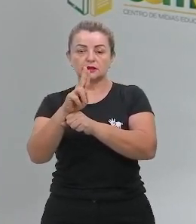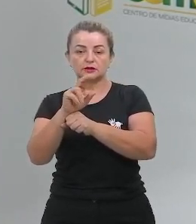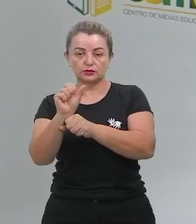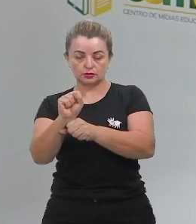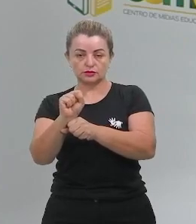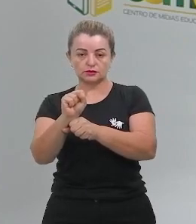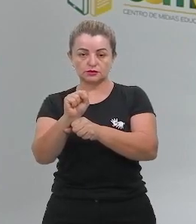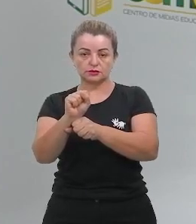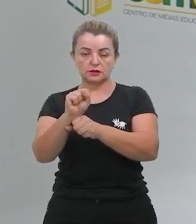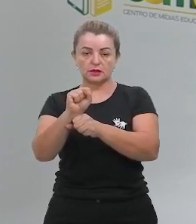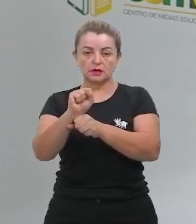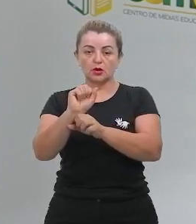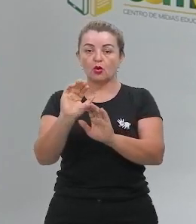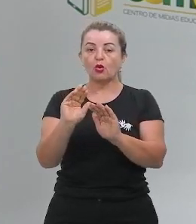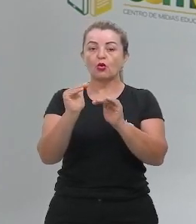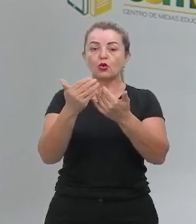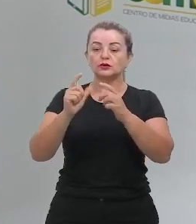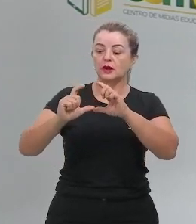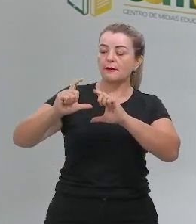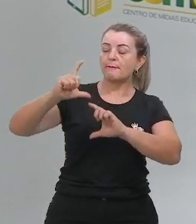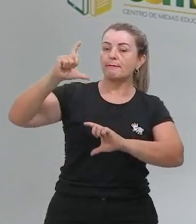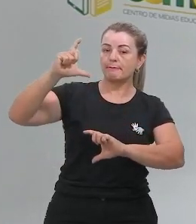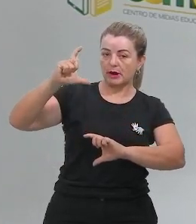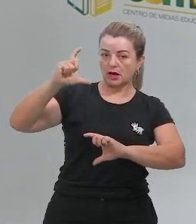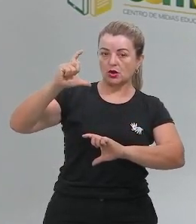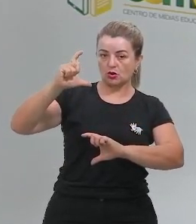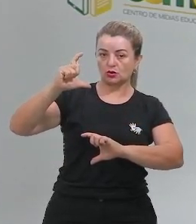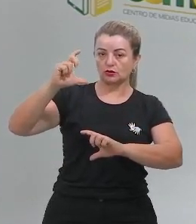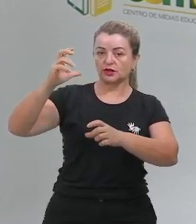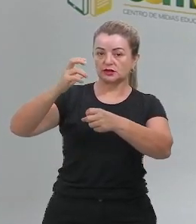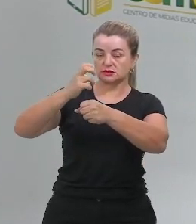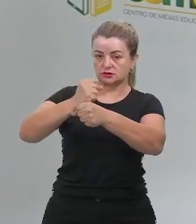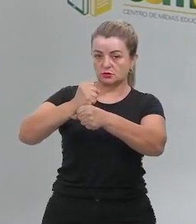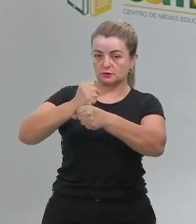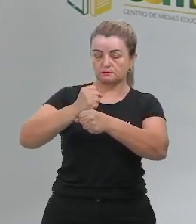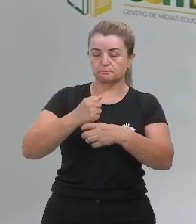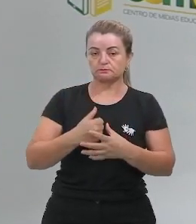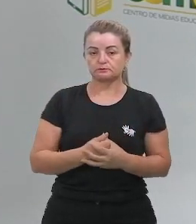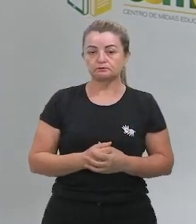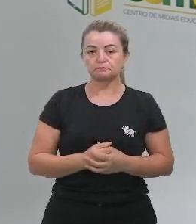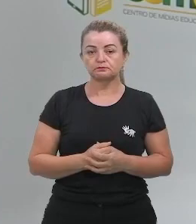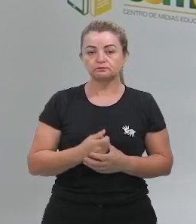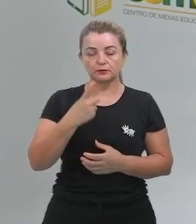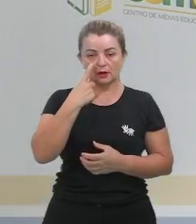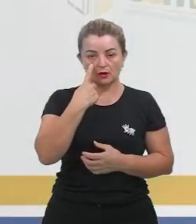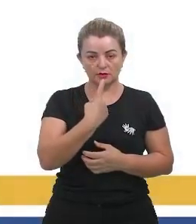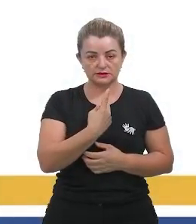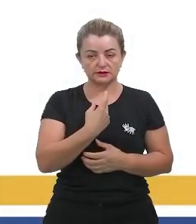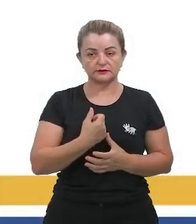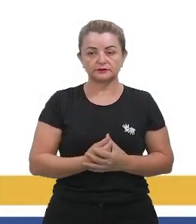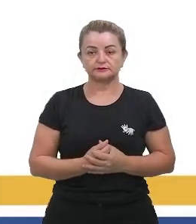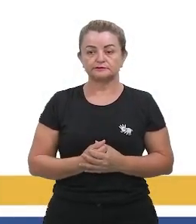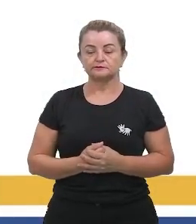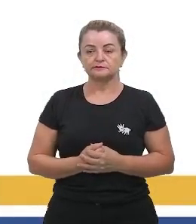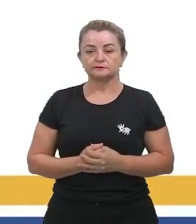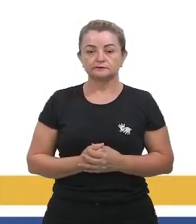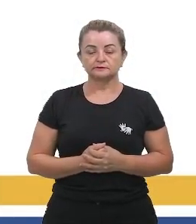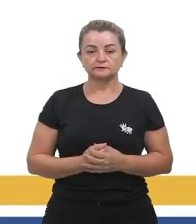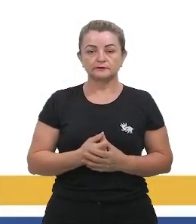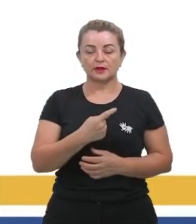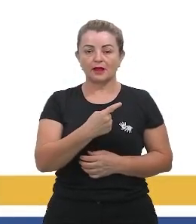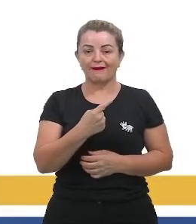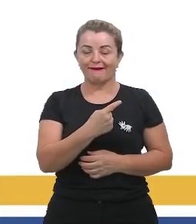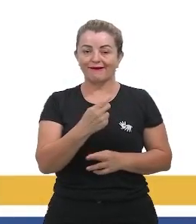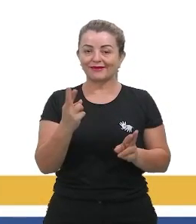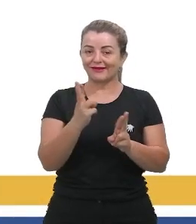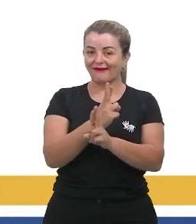a hipotenusa ela é maior que a soma ao quadrado dos catetos, ok? Então, vamos lá, vamos estabelecer esse probleminha para a gente. Com essa relação, a gente